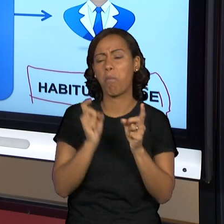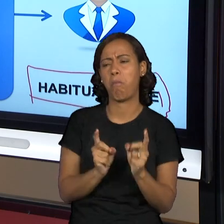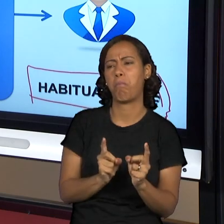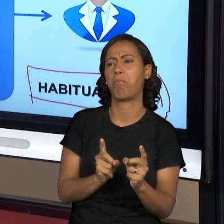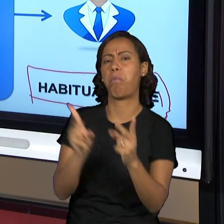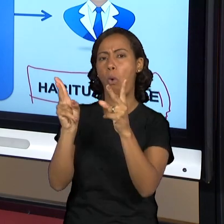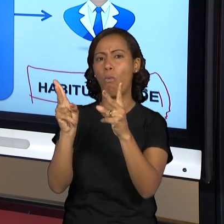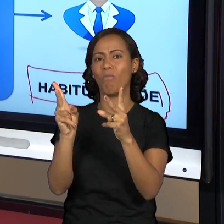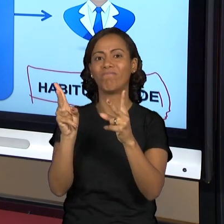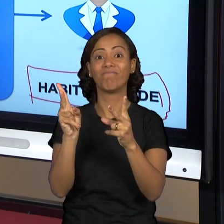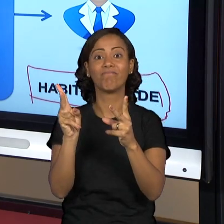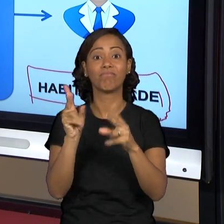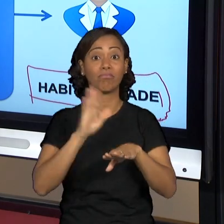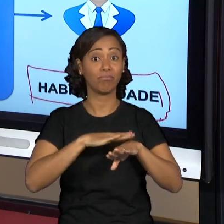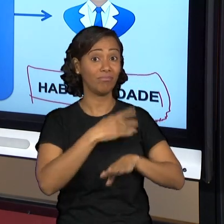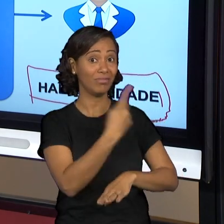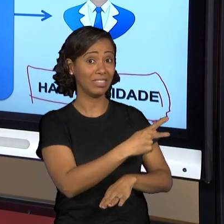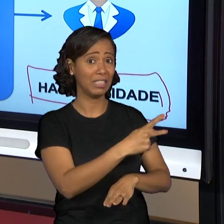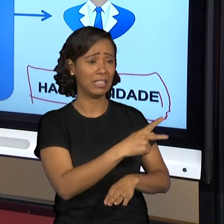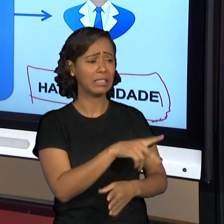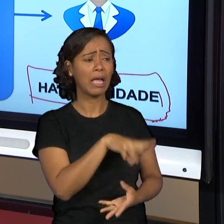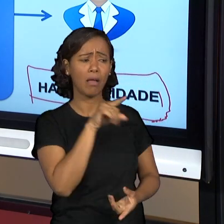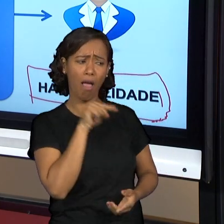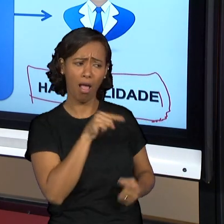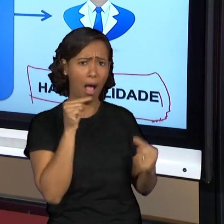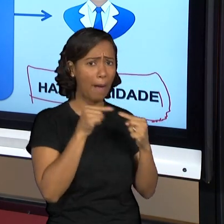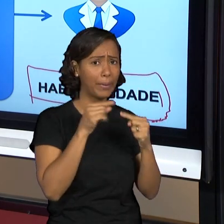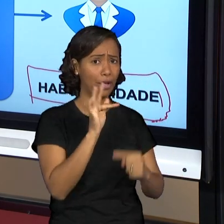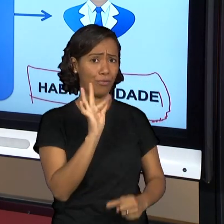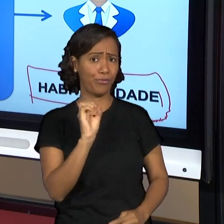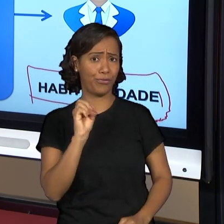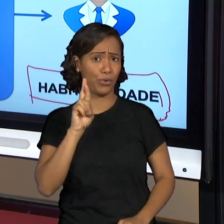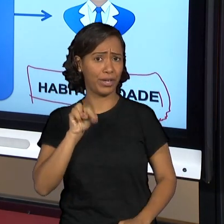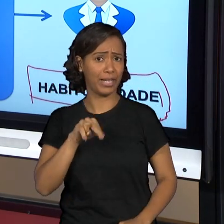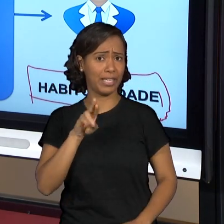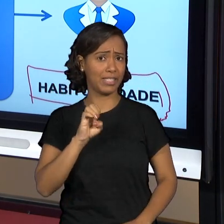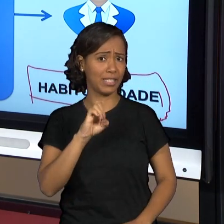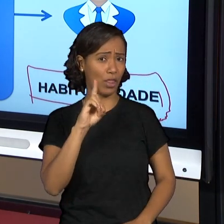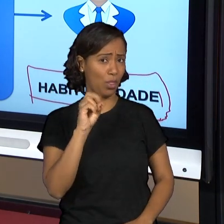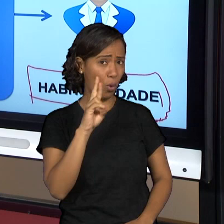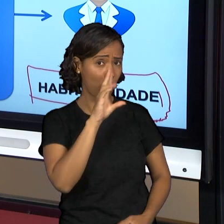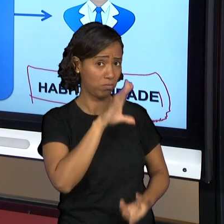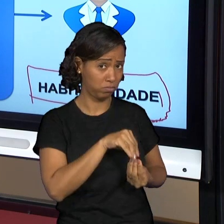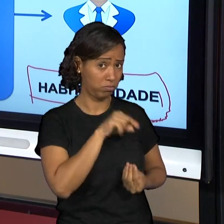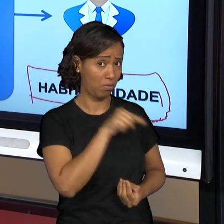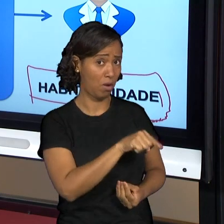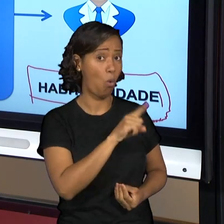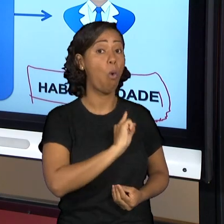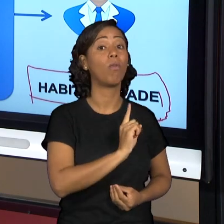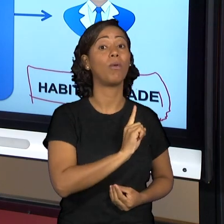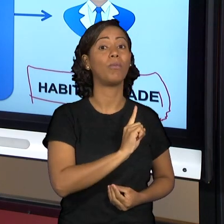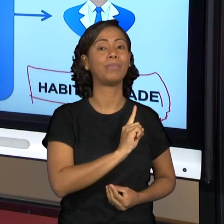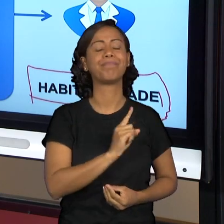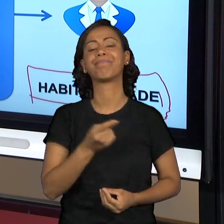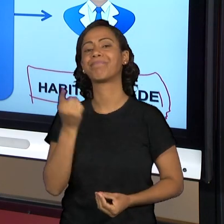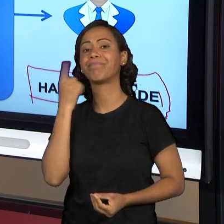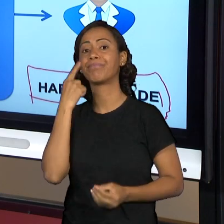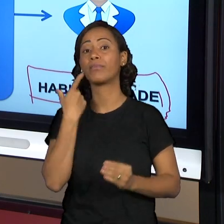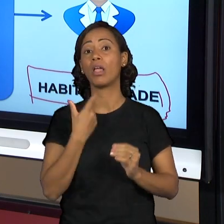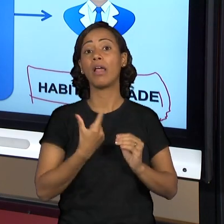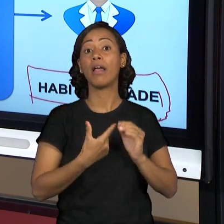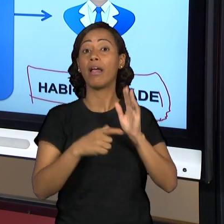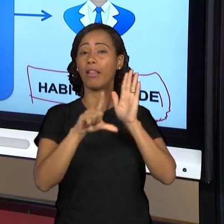chinelo. Professor, nesse momento ela é tratada como fornecedor? Se nós utilizarmos o conceito que está previsto no Código de Defesa